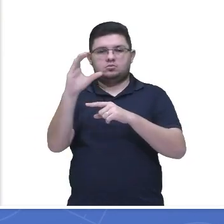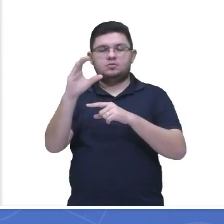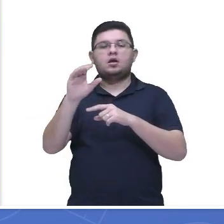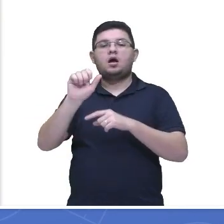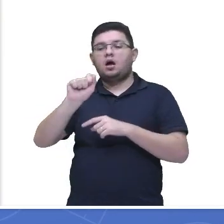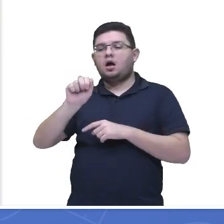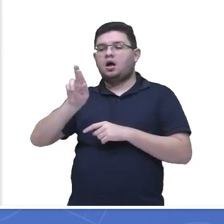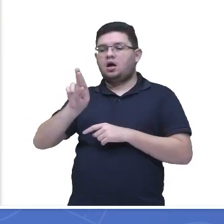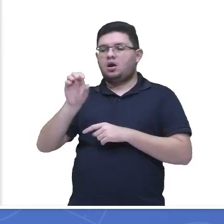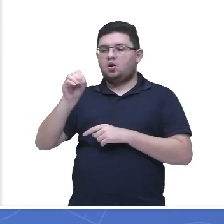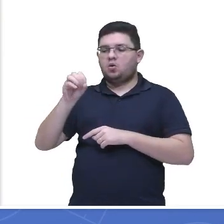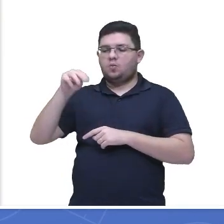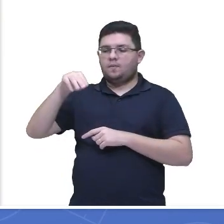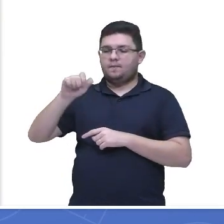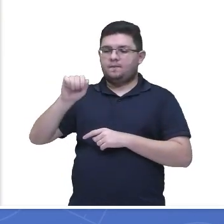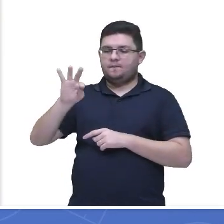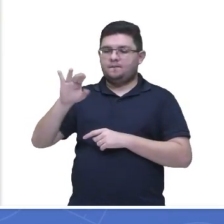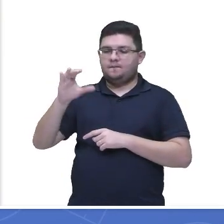aromático